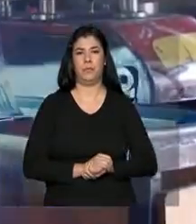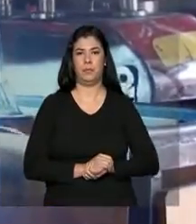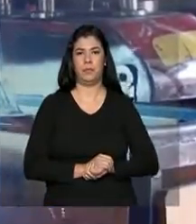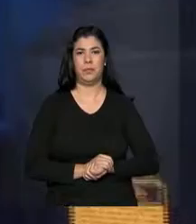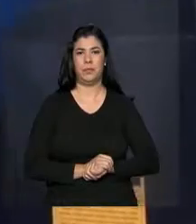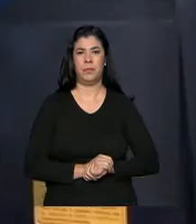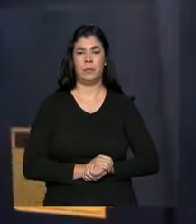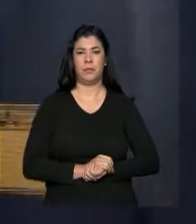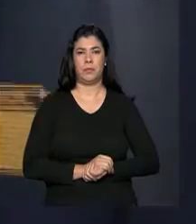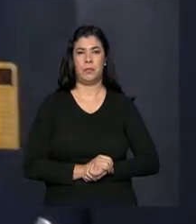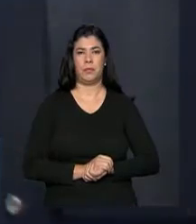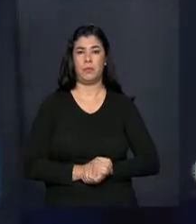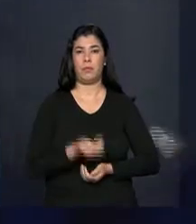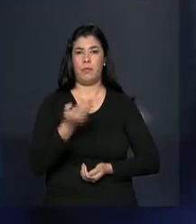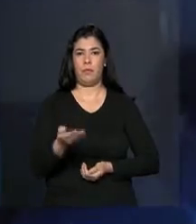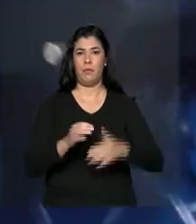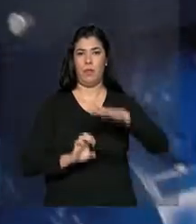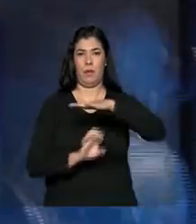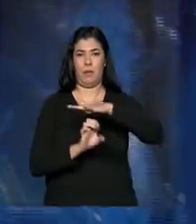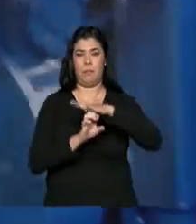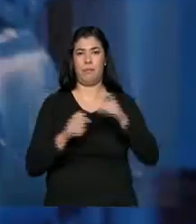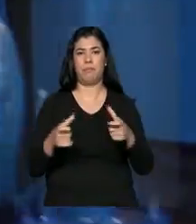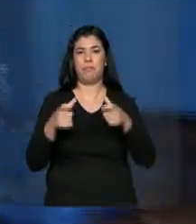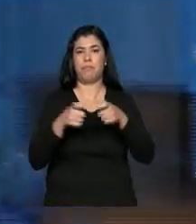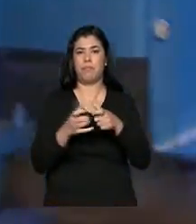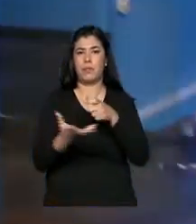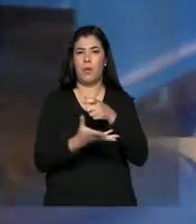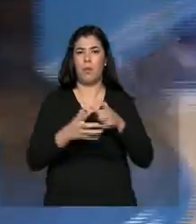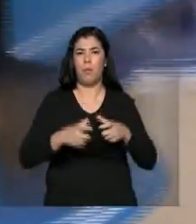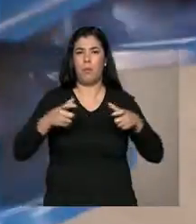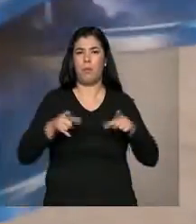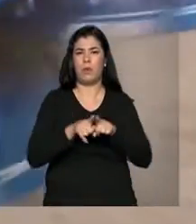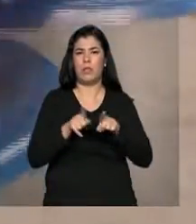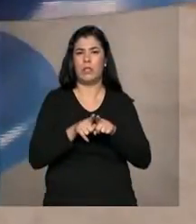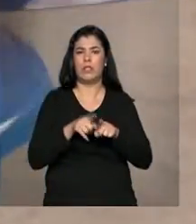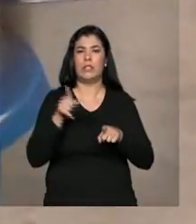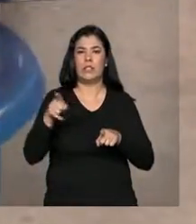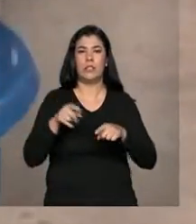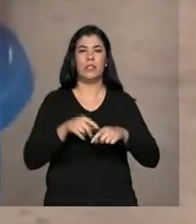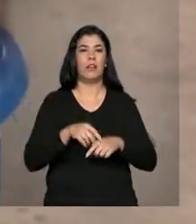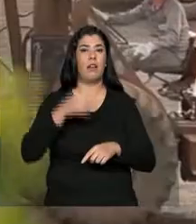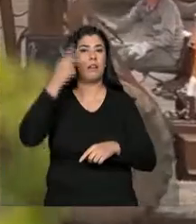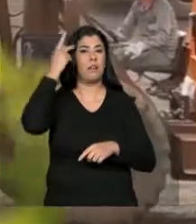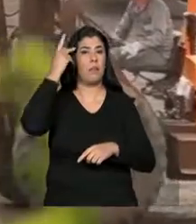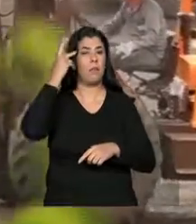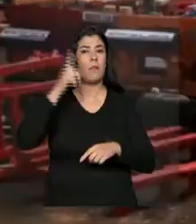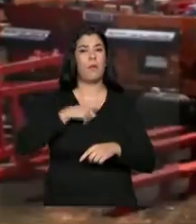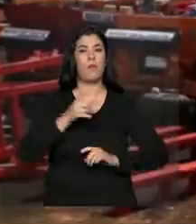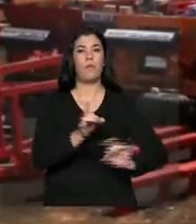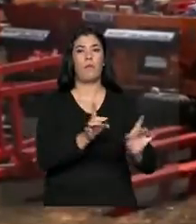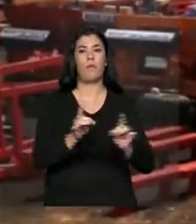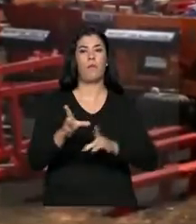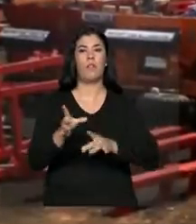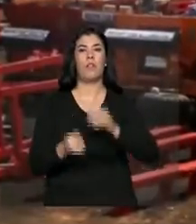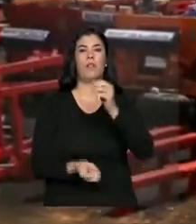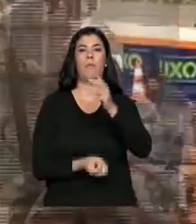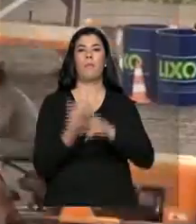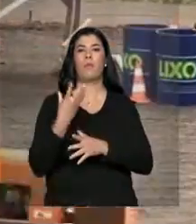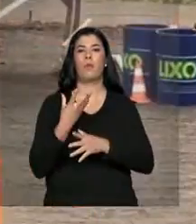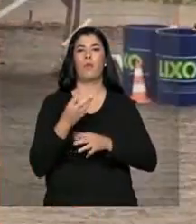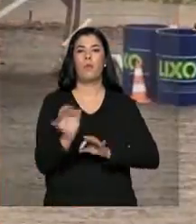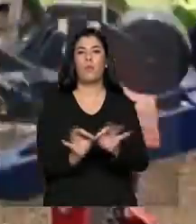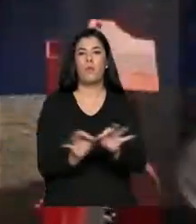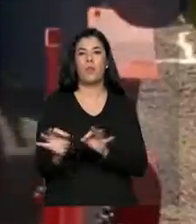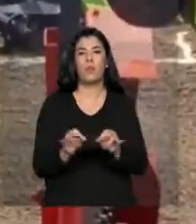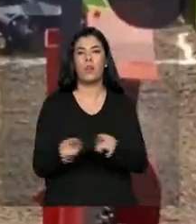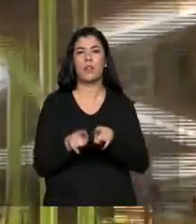Essa empresa de médio porte da cidade de São Carlos, no interior de São Paulo, vende produtos para preparação e correção do